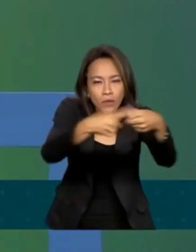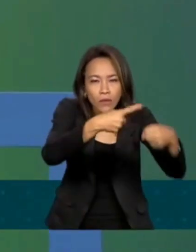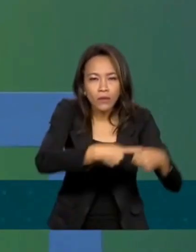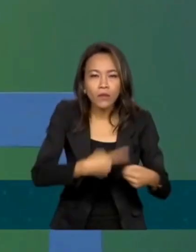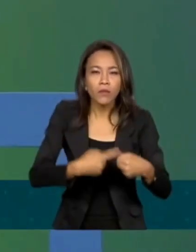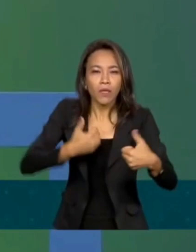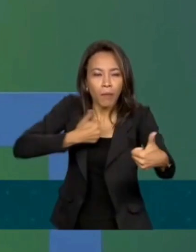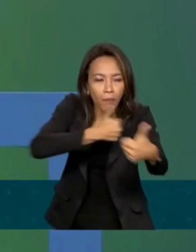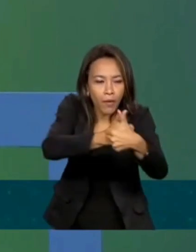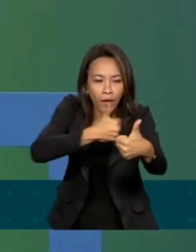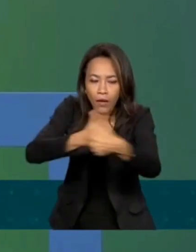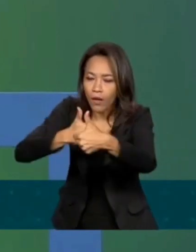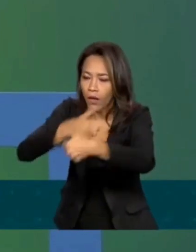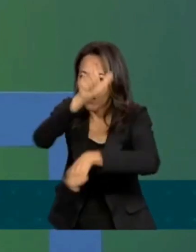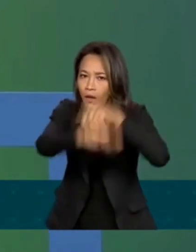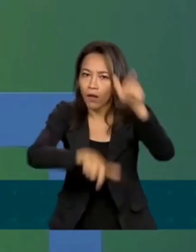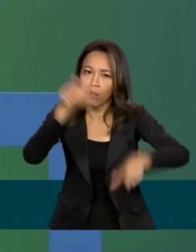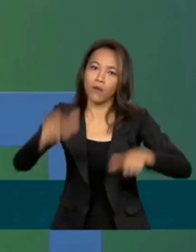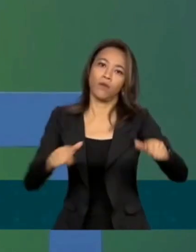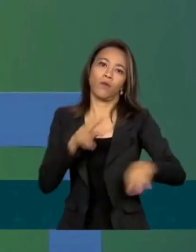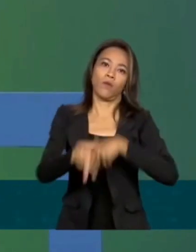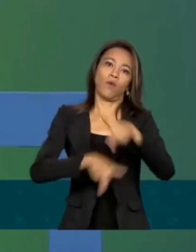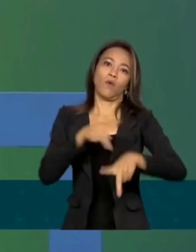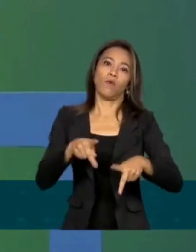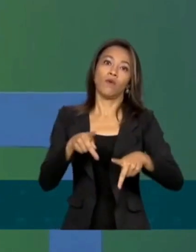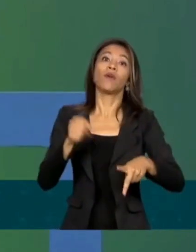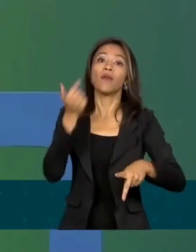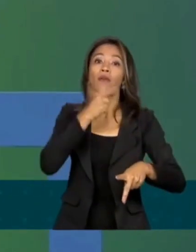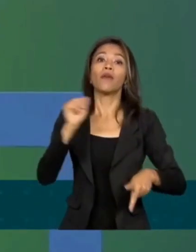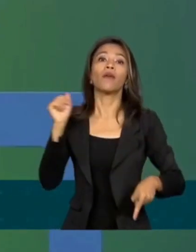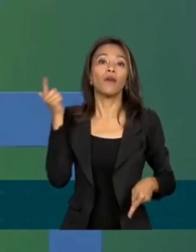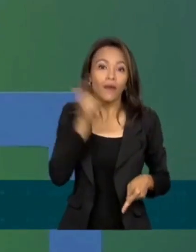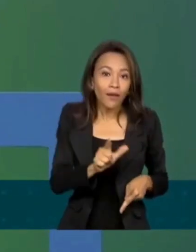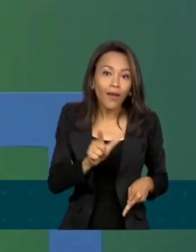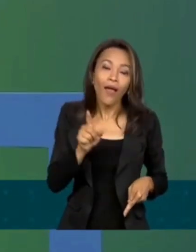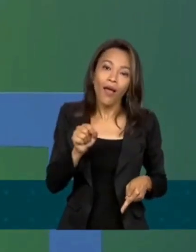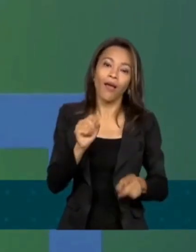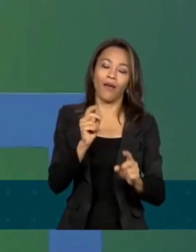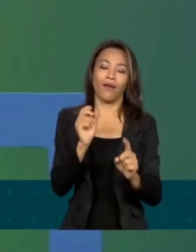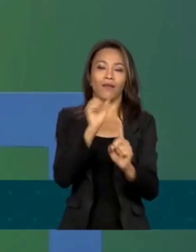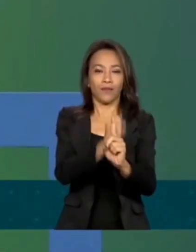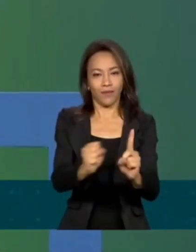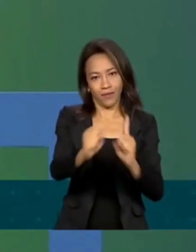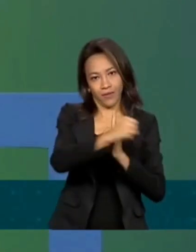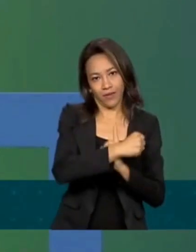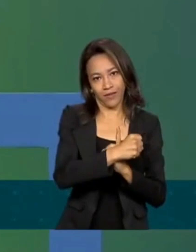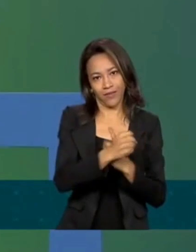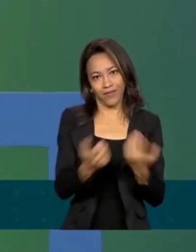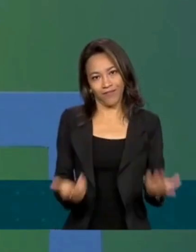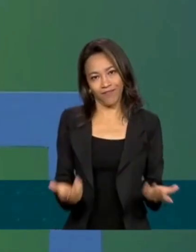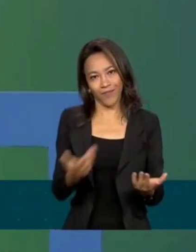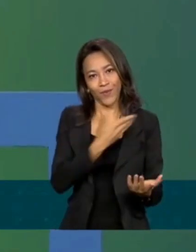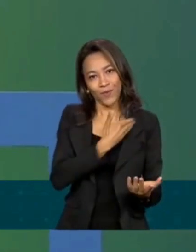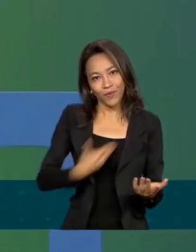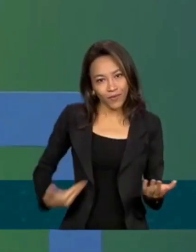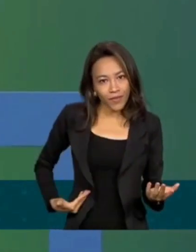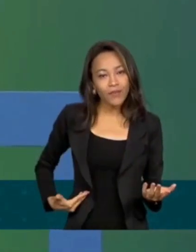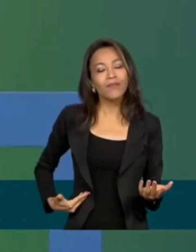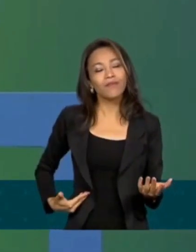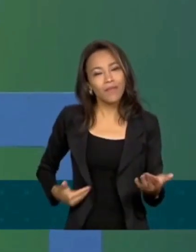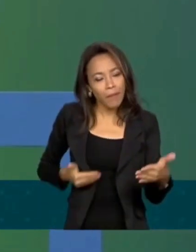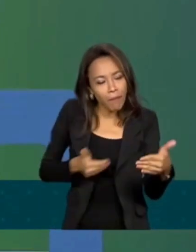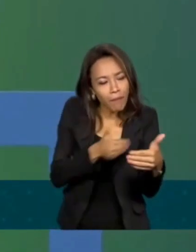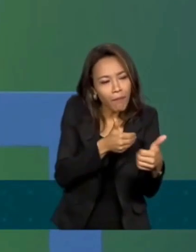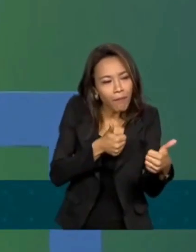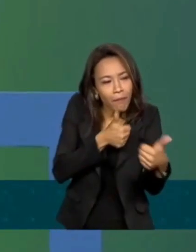mais próximo da população, ganha a sociedade, né? Ganha a população. Governo que está mais próximo.